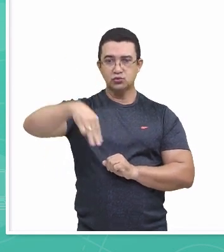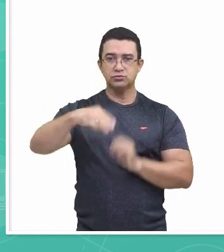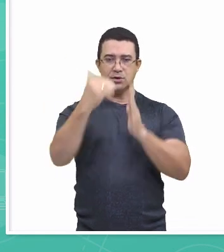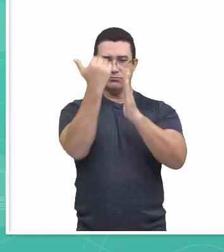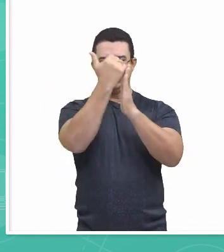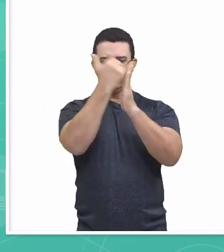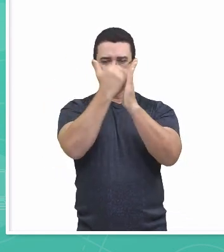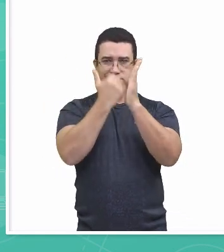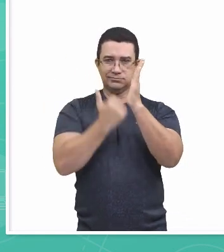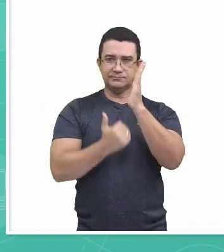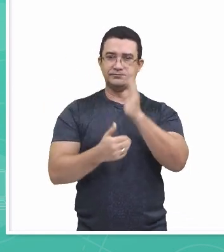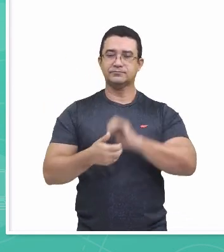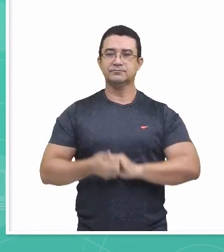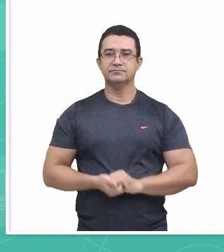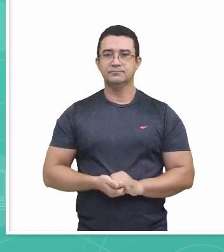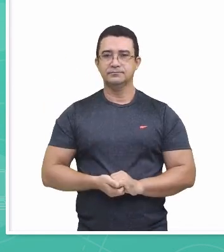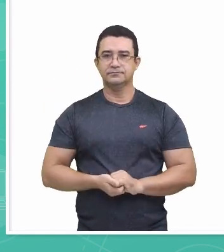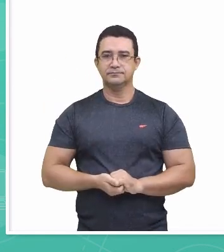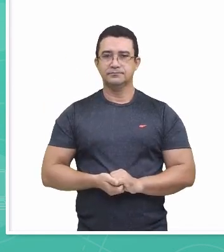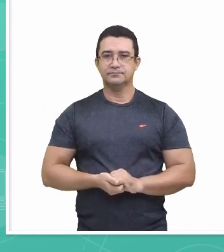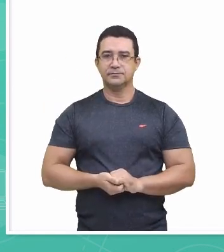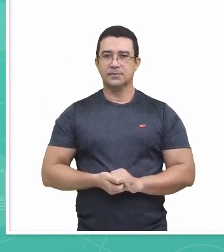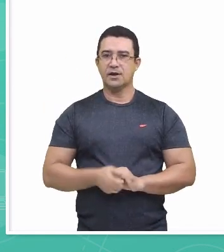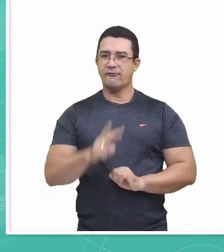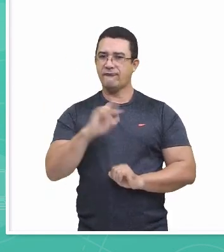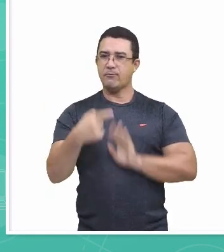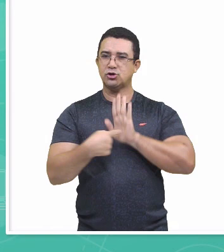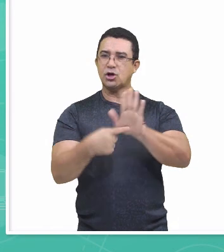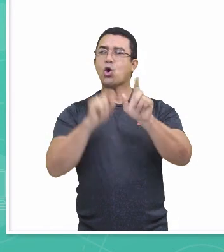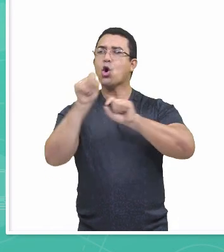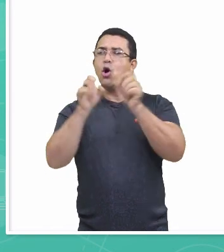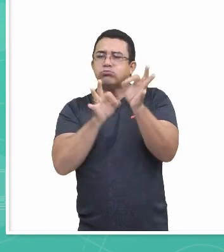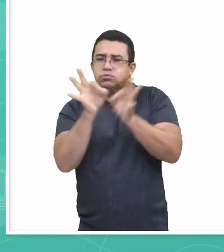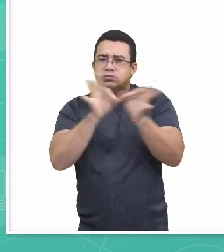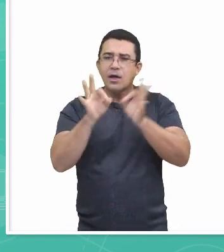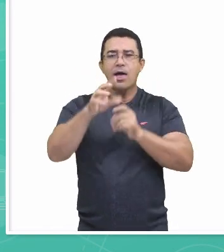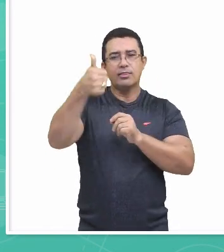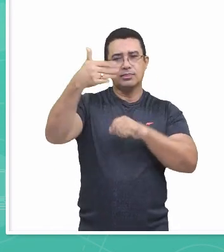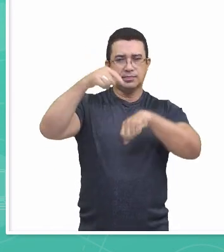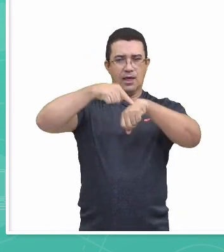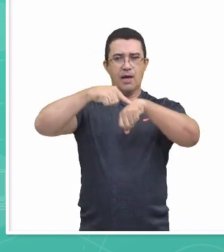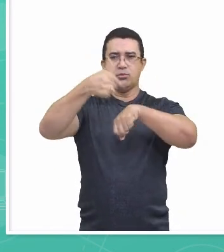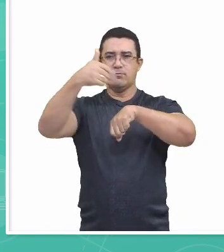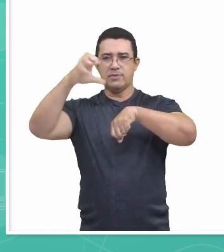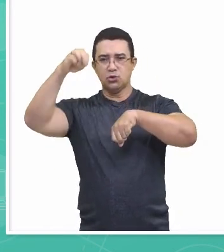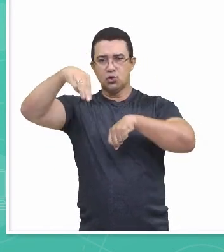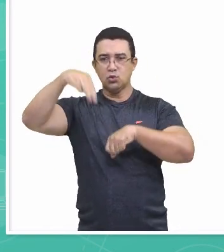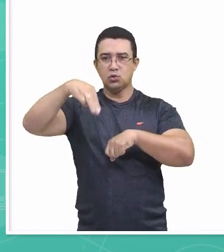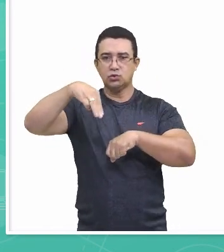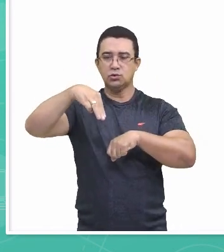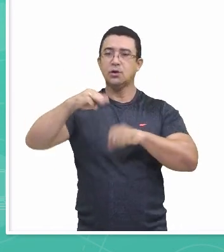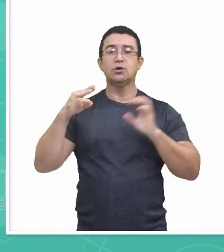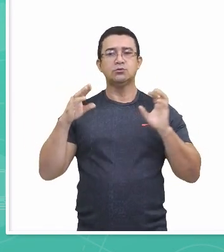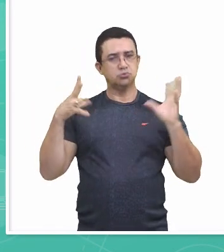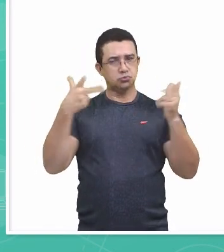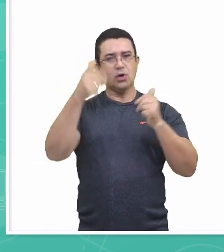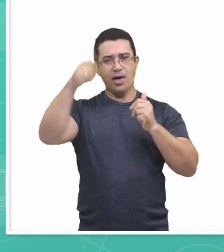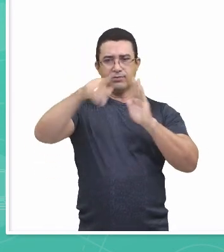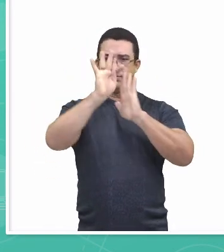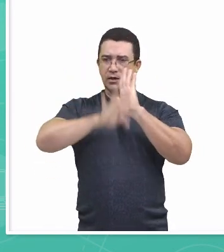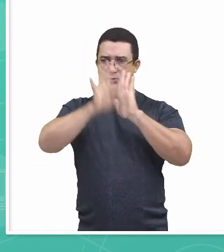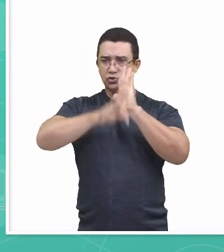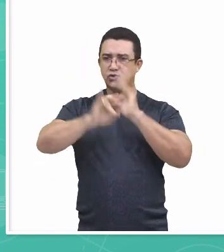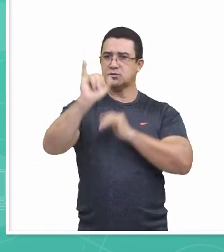maionese, e aí vai prosseguindo. Aí ele vai indicar aqui o preparo, são 10 minutos, isso tudo é texto injuntivo, muito